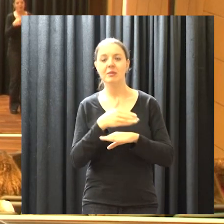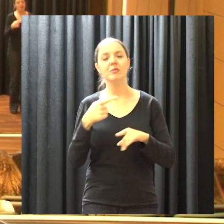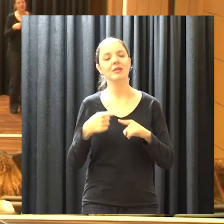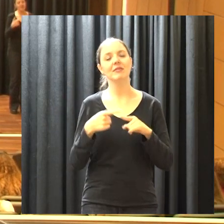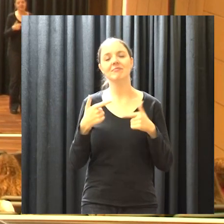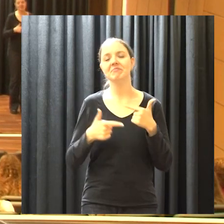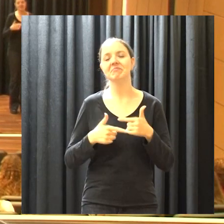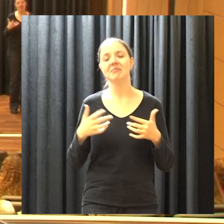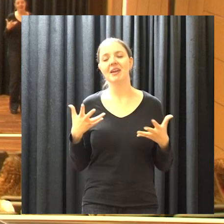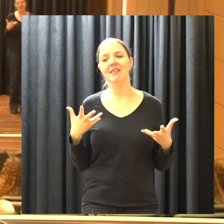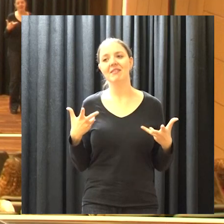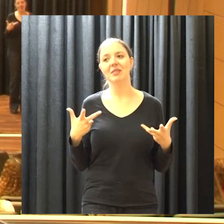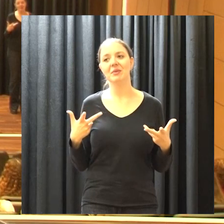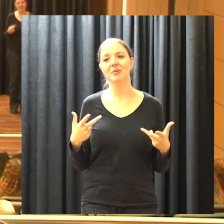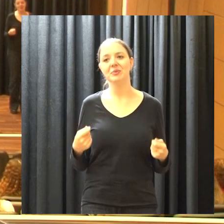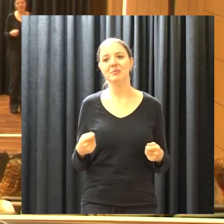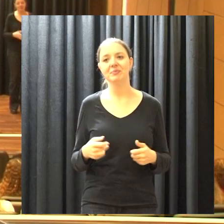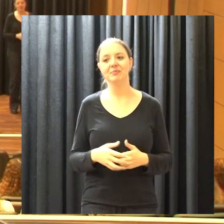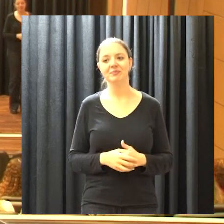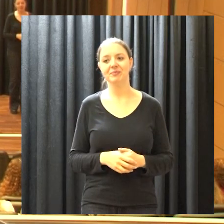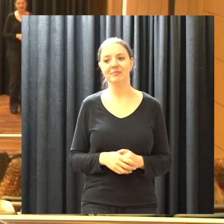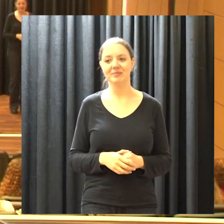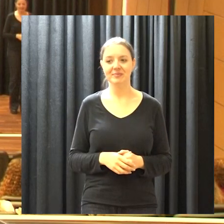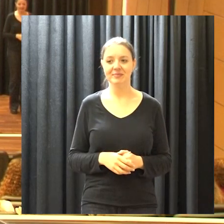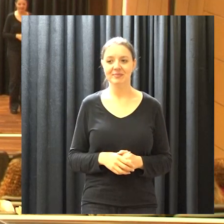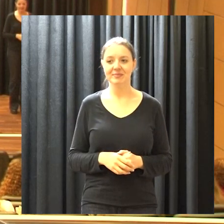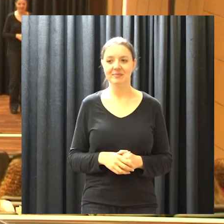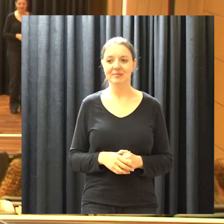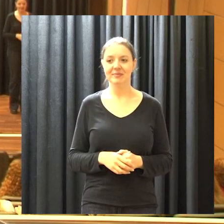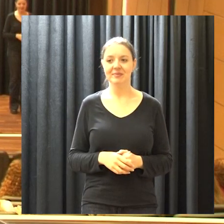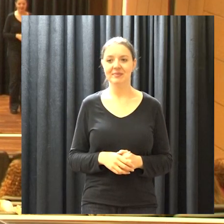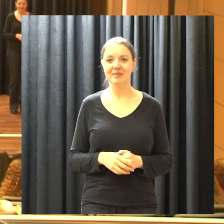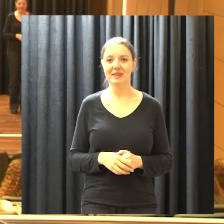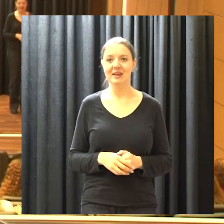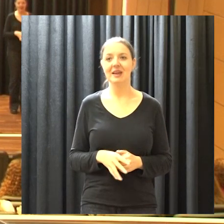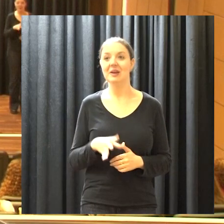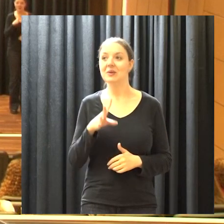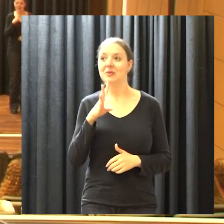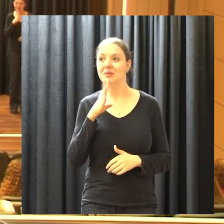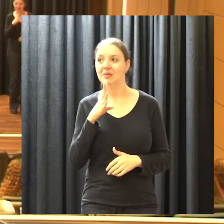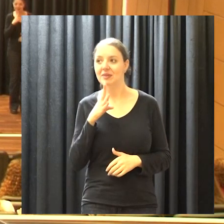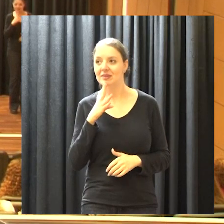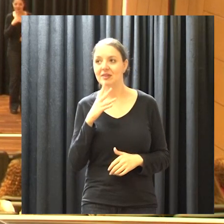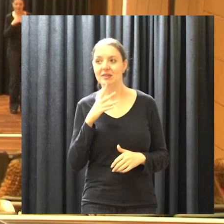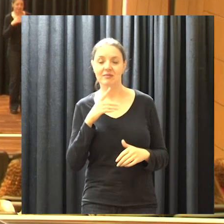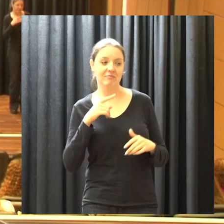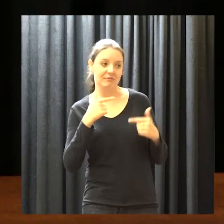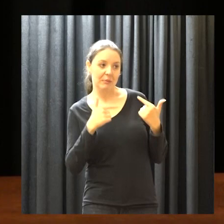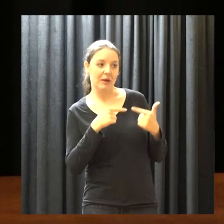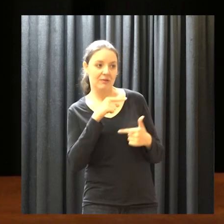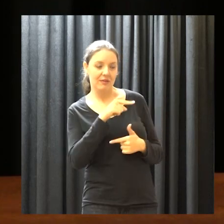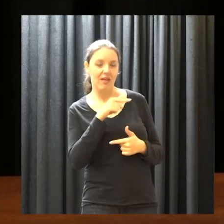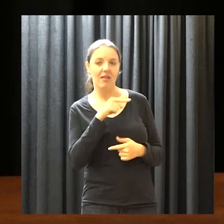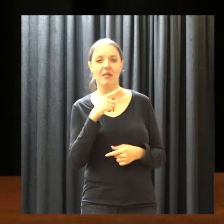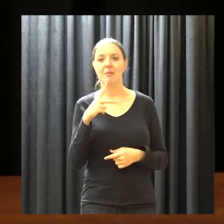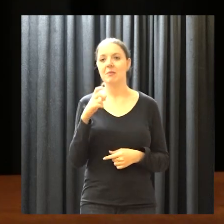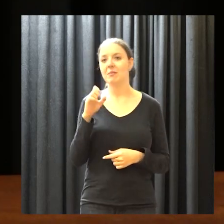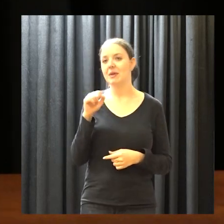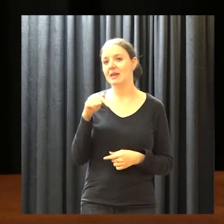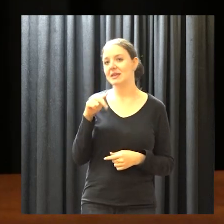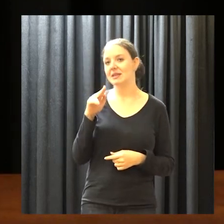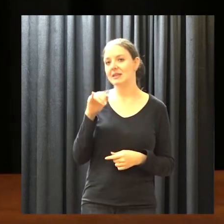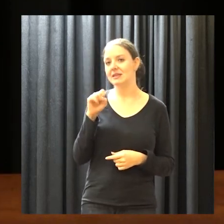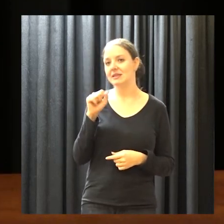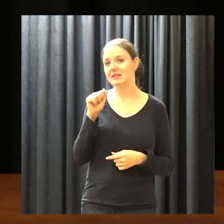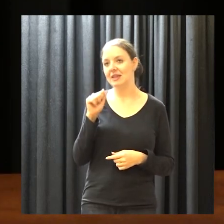Assim. Eu tive conhecimento do trabalho do Pesquisar Com, da professora Márcia Moraes. Em